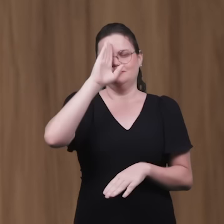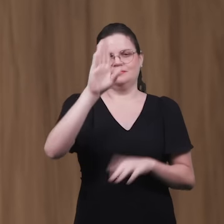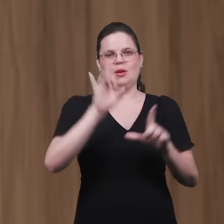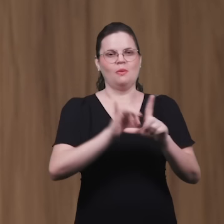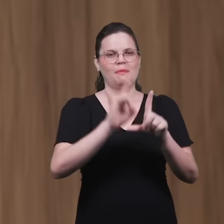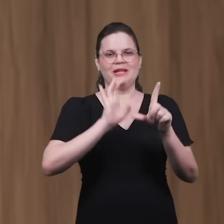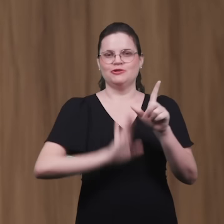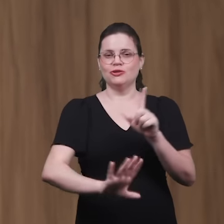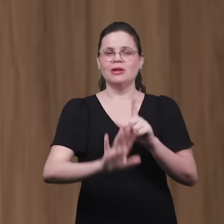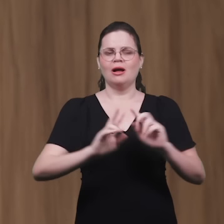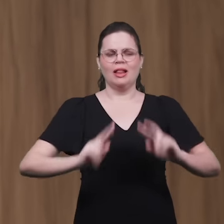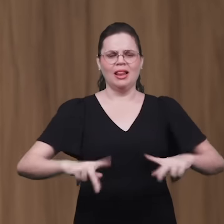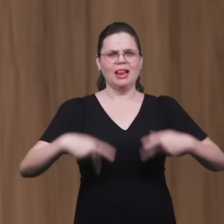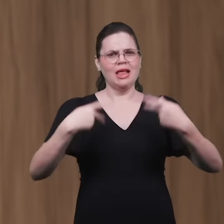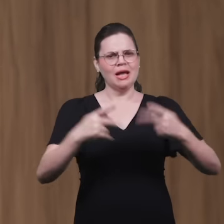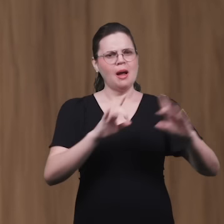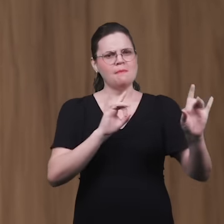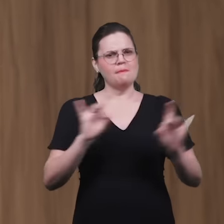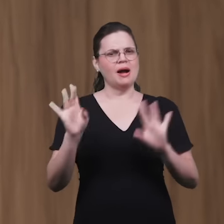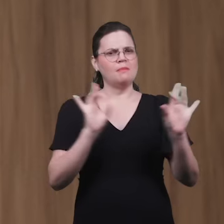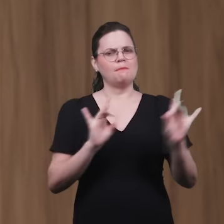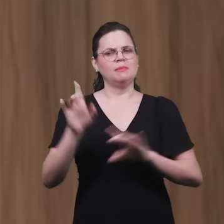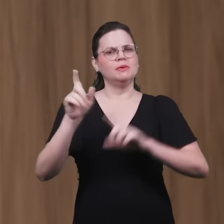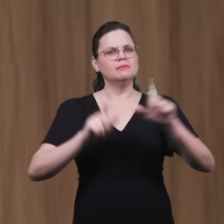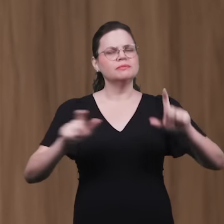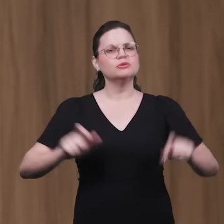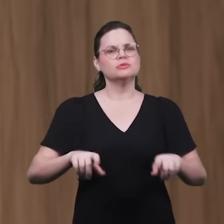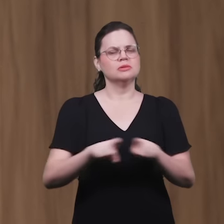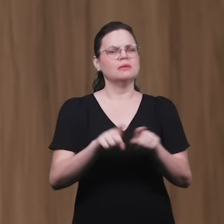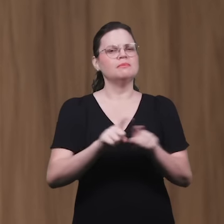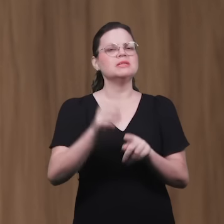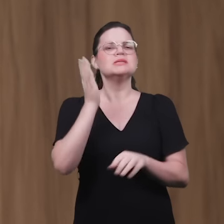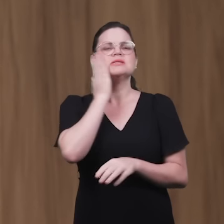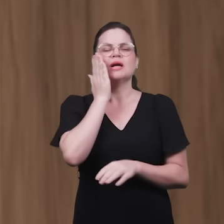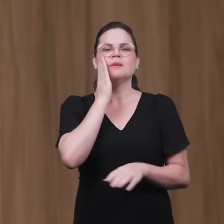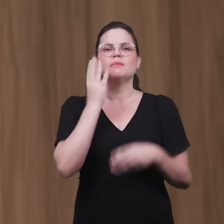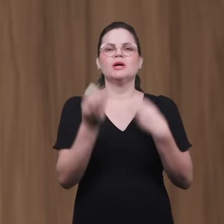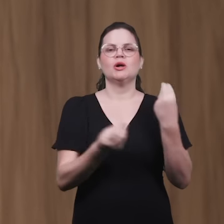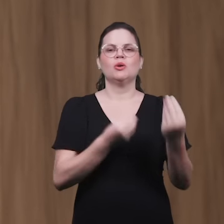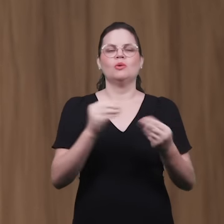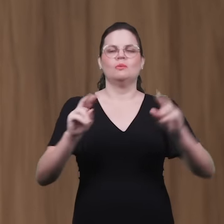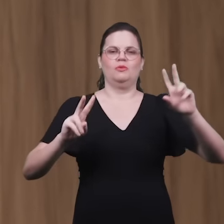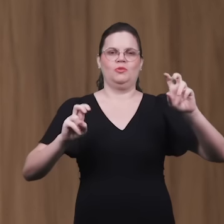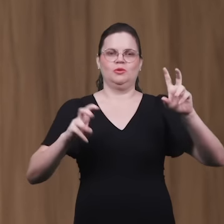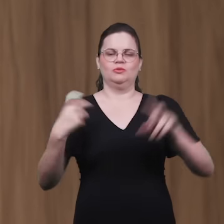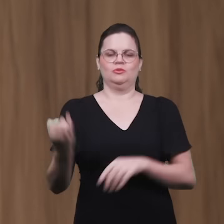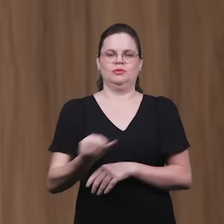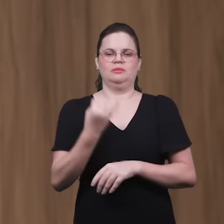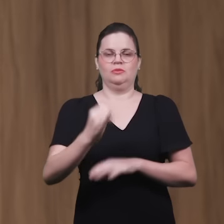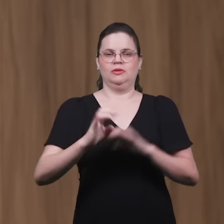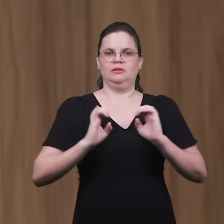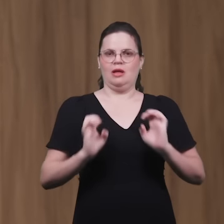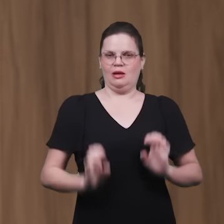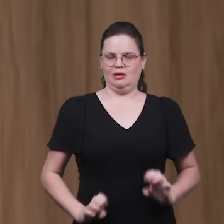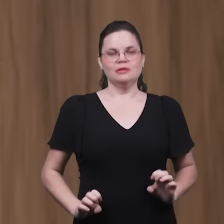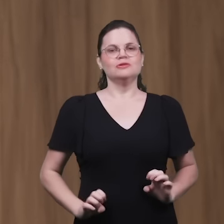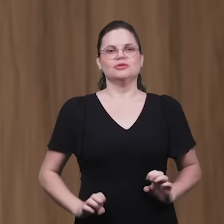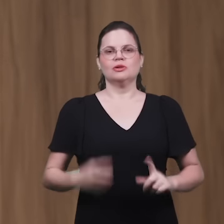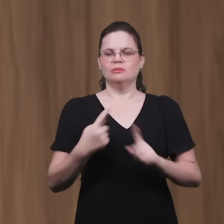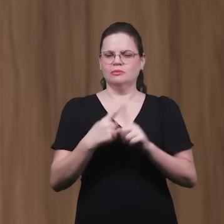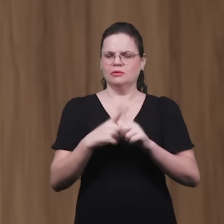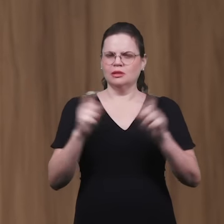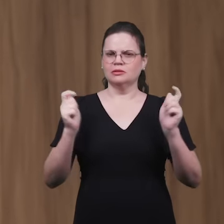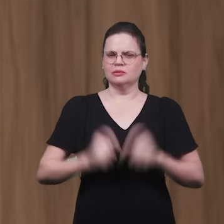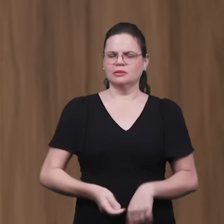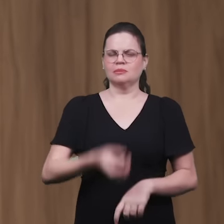compartilhar esse episódio para que outras pessoas tomem também conhecimento a respeito desse importante assunto que está muito bem colocado na